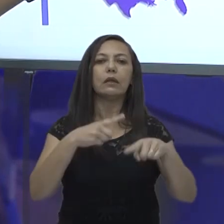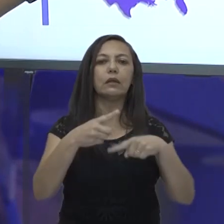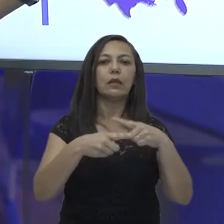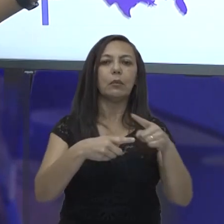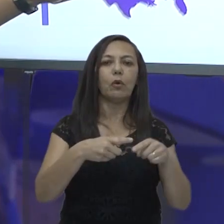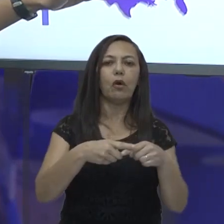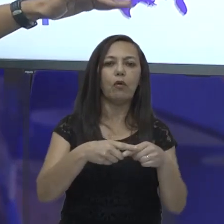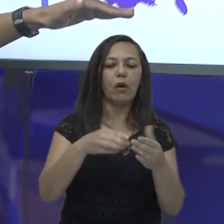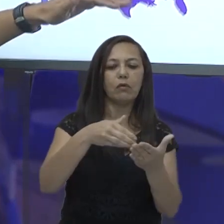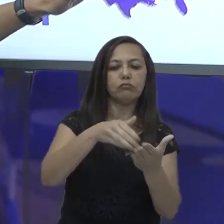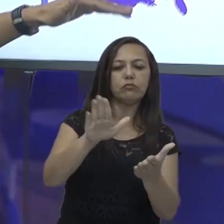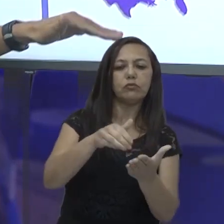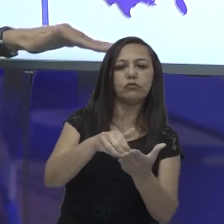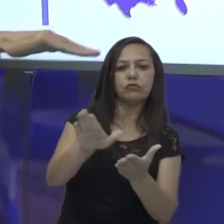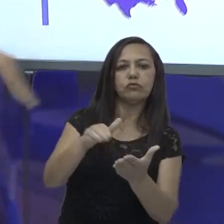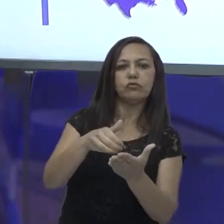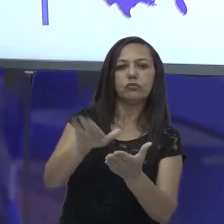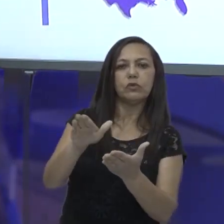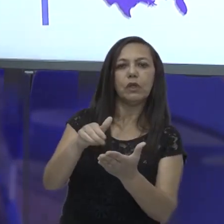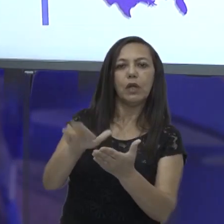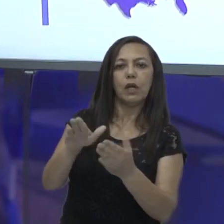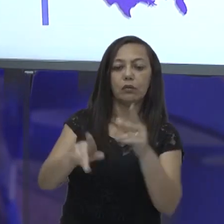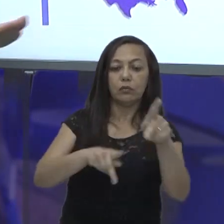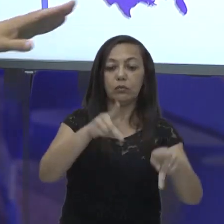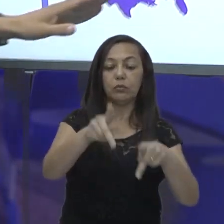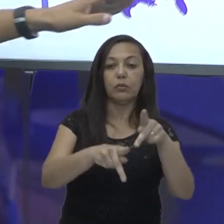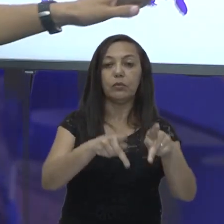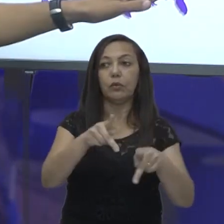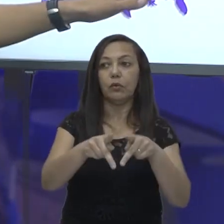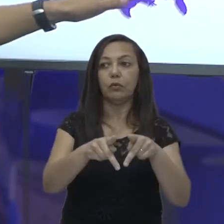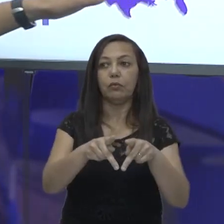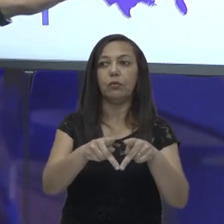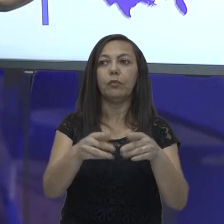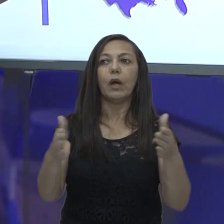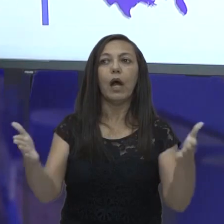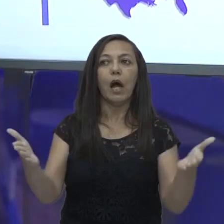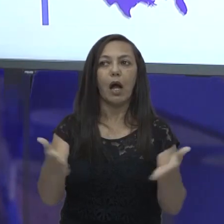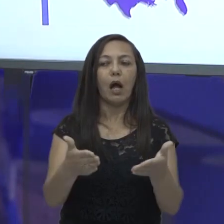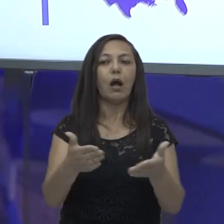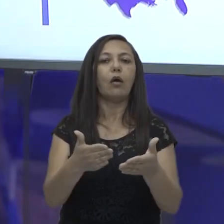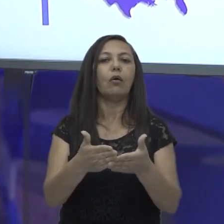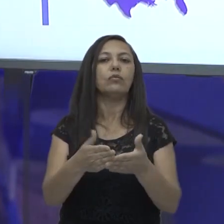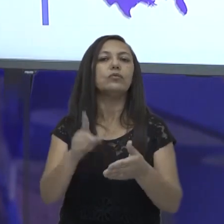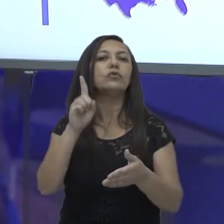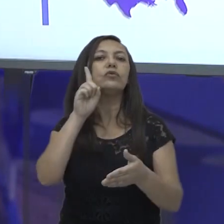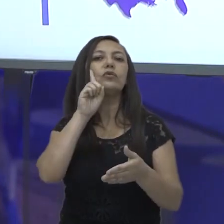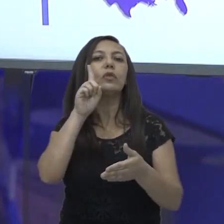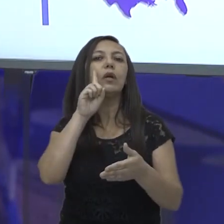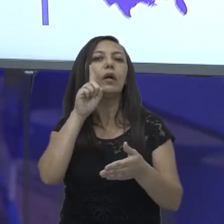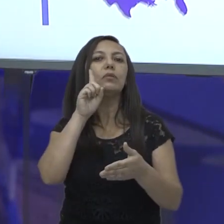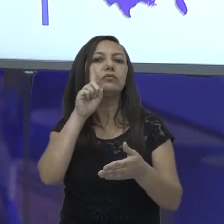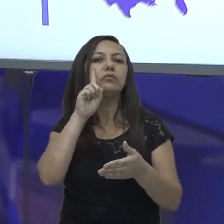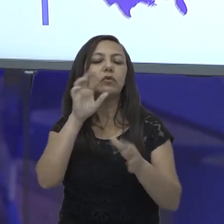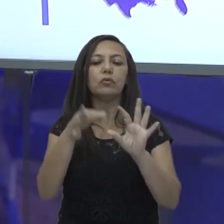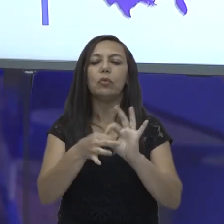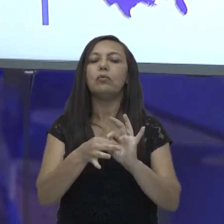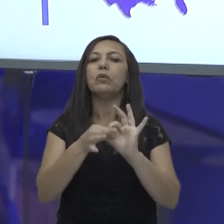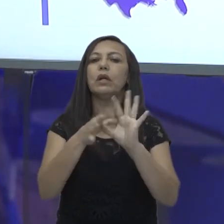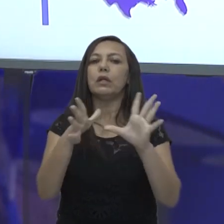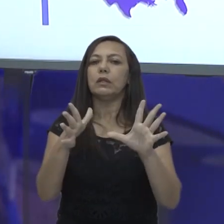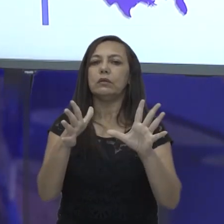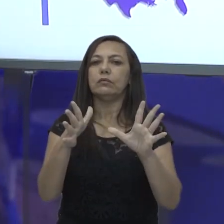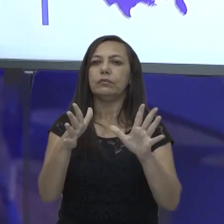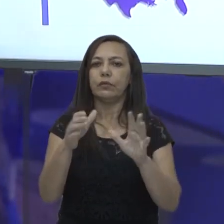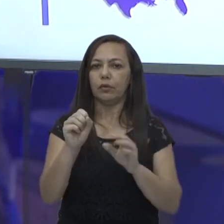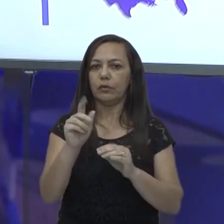vão expulsando na parte do sul aqui e vão conquistando toda essa parte até chegar ao tamanho dos Estados Unidos